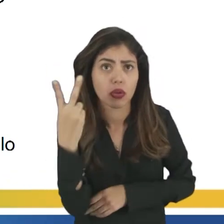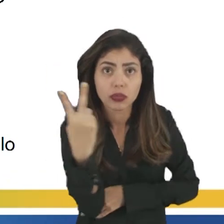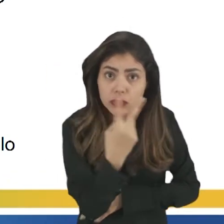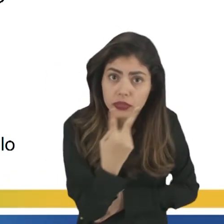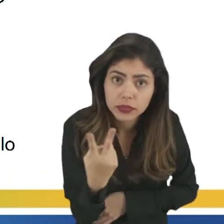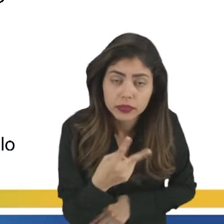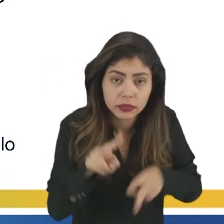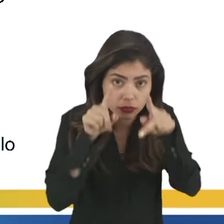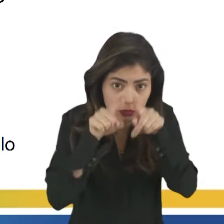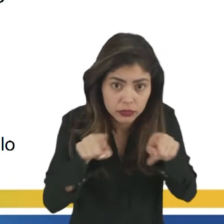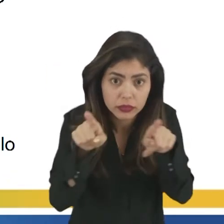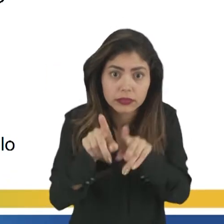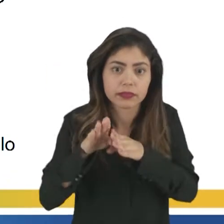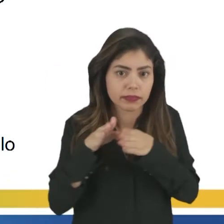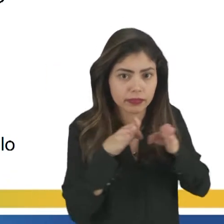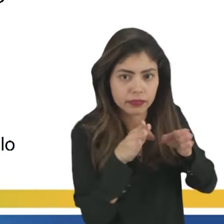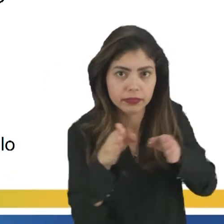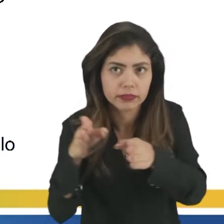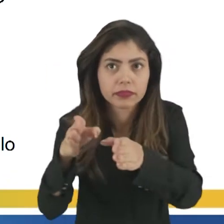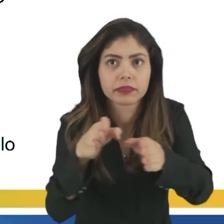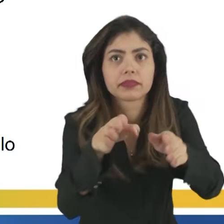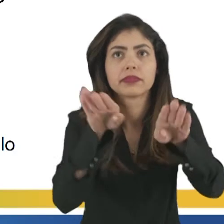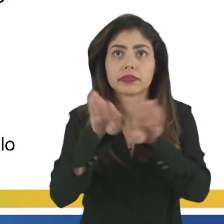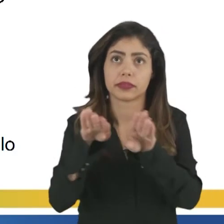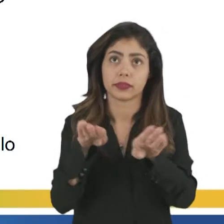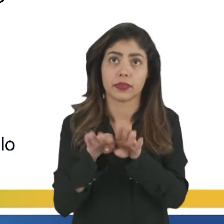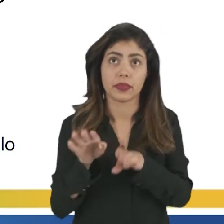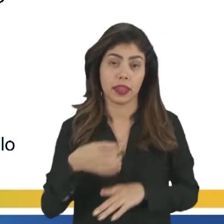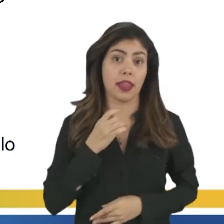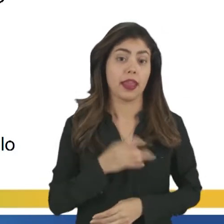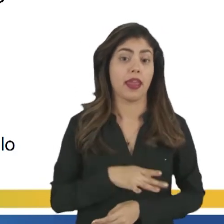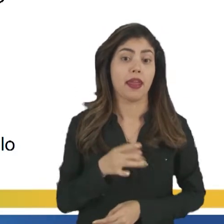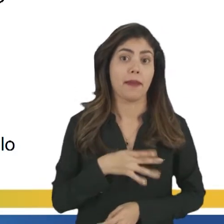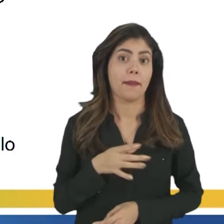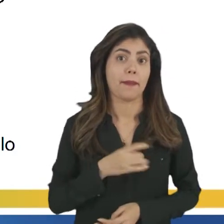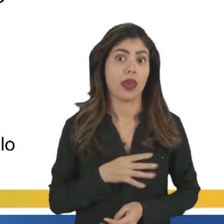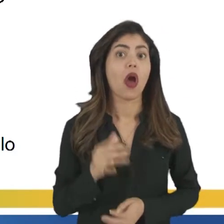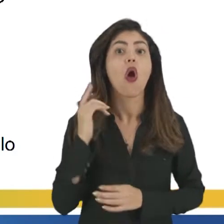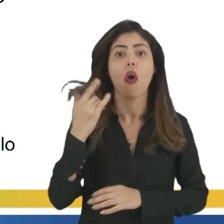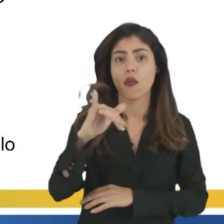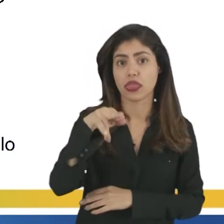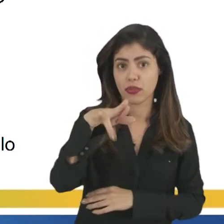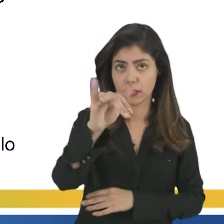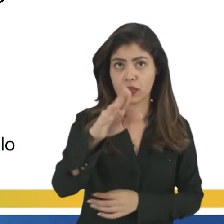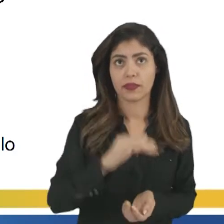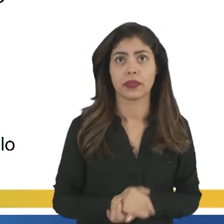proa para guiar as embarcações e a amedrontar os navios inimigos.